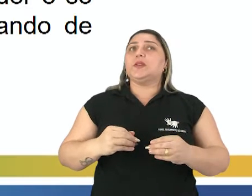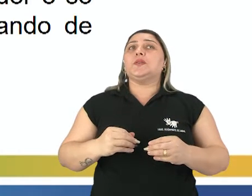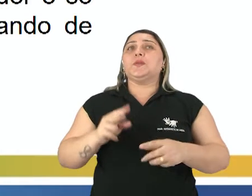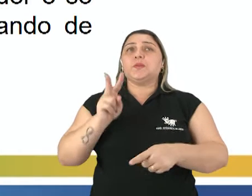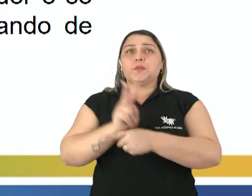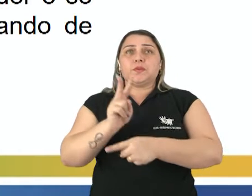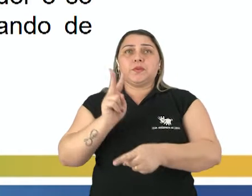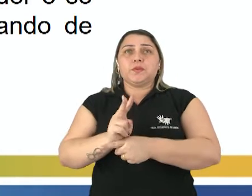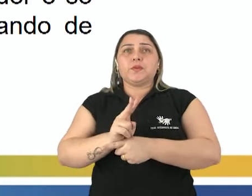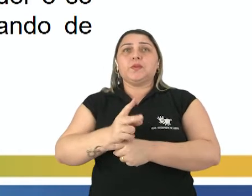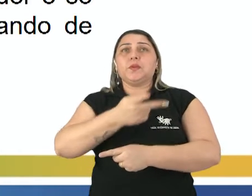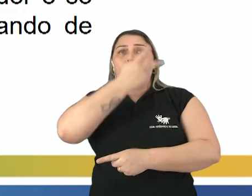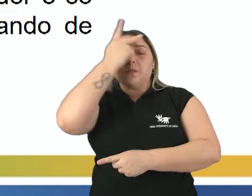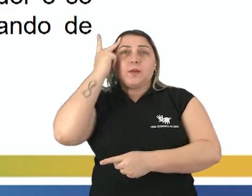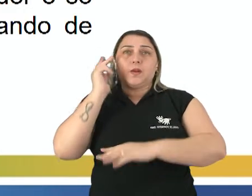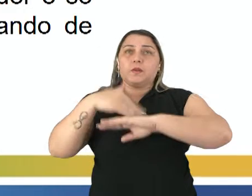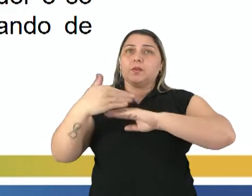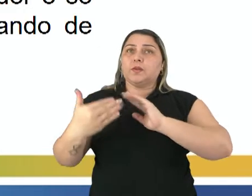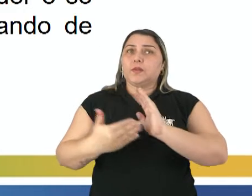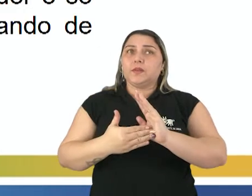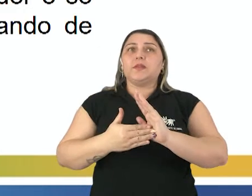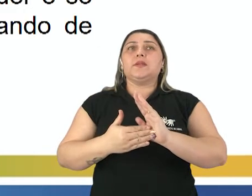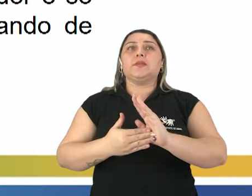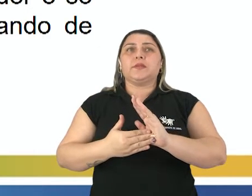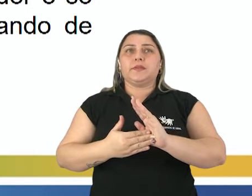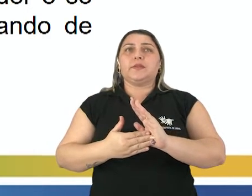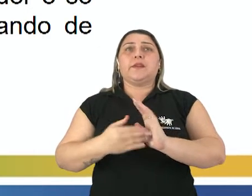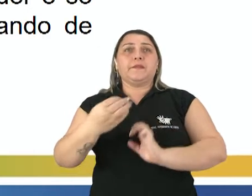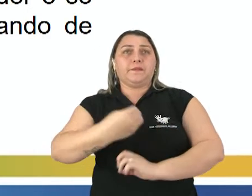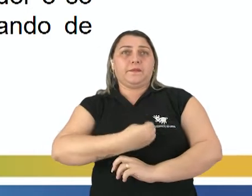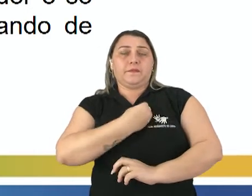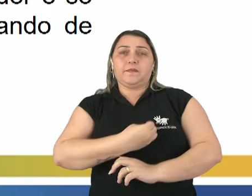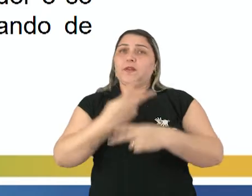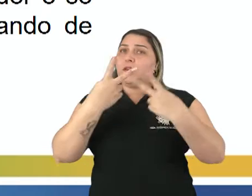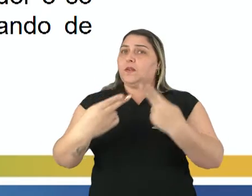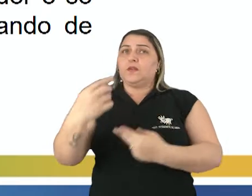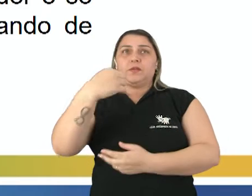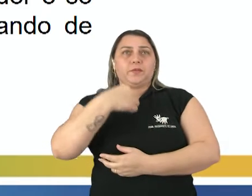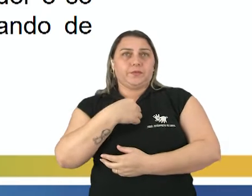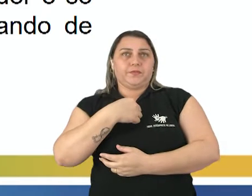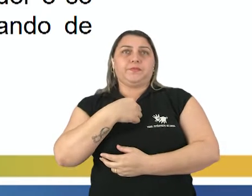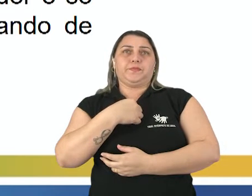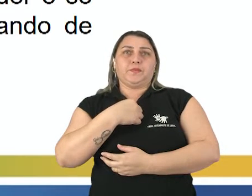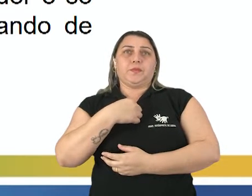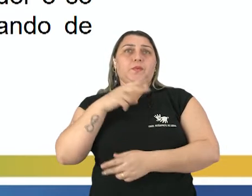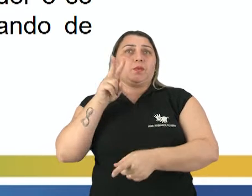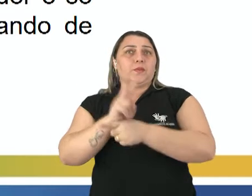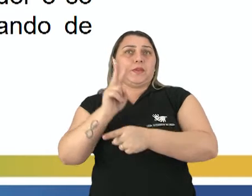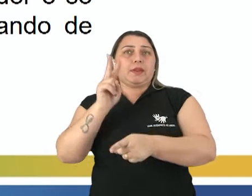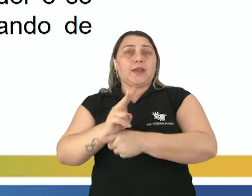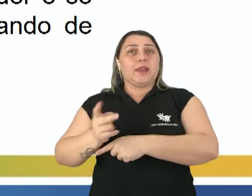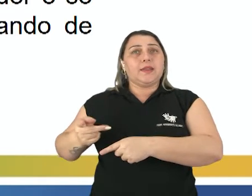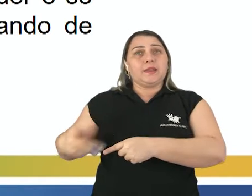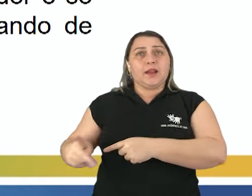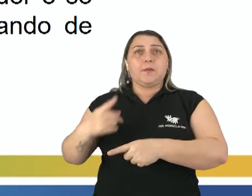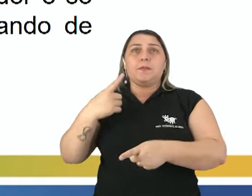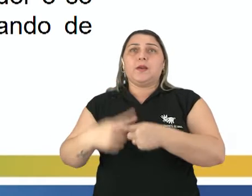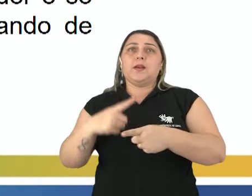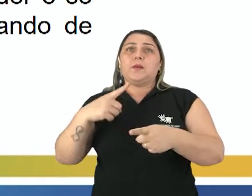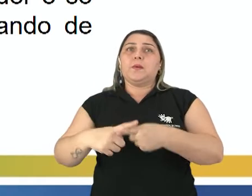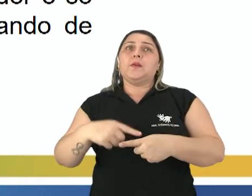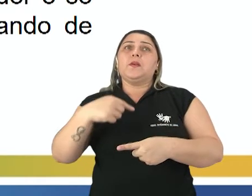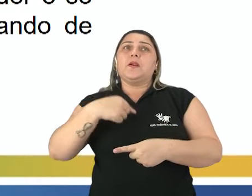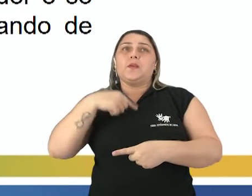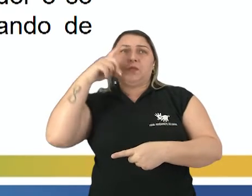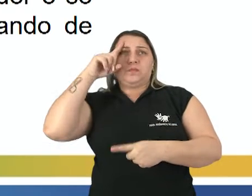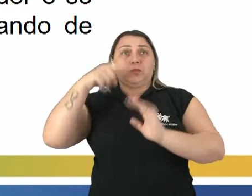uma pessoa inteira que na certa está tão viva quanto eu. Cuidai dela, porque meu poder é